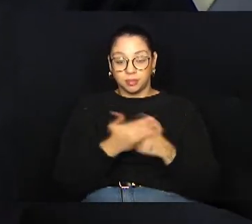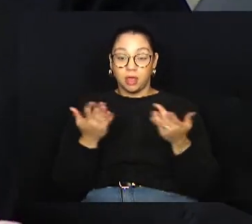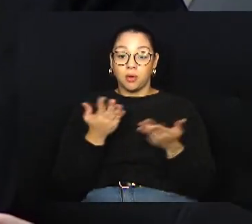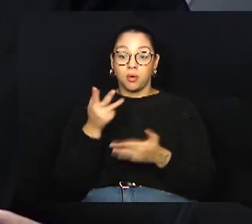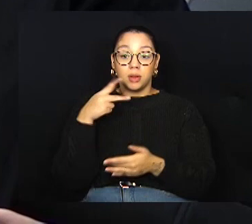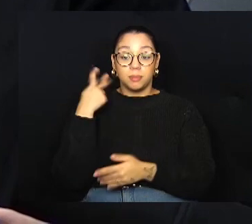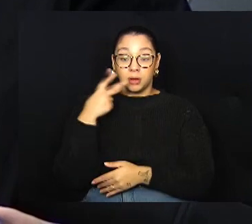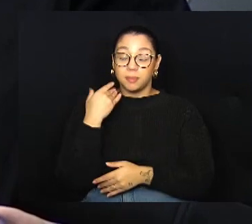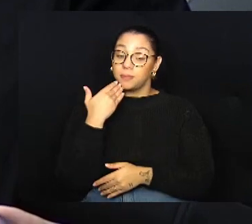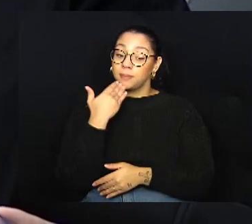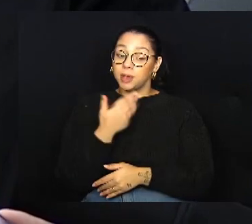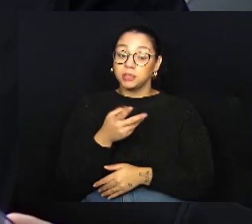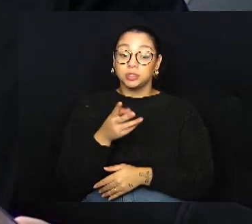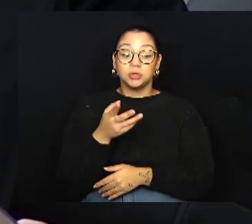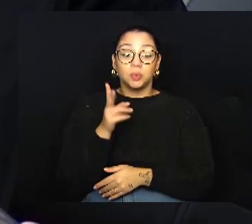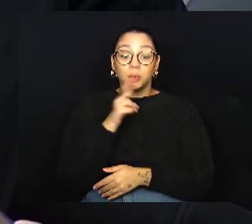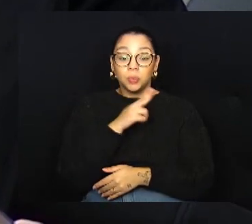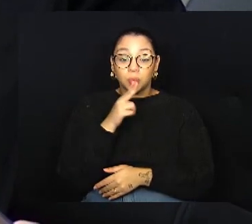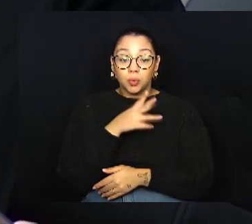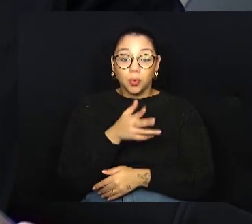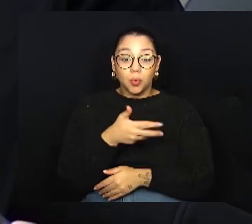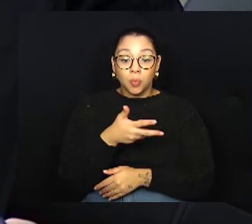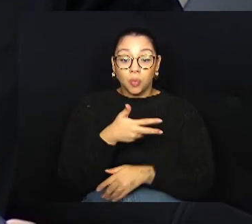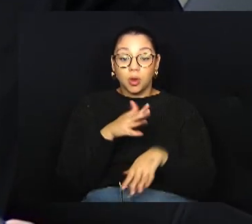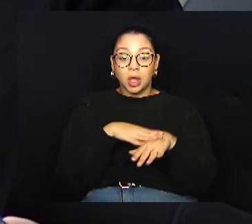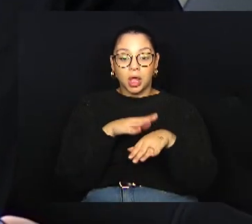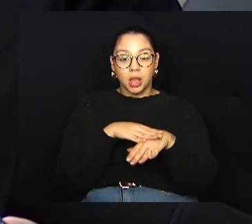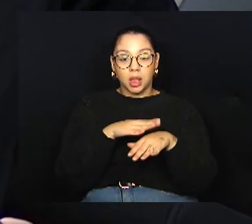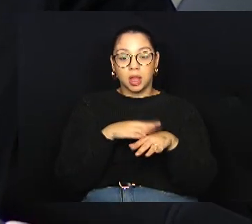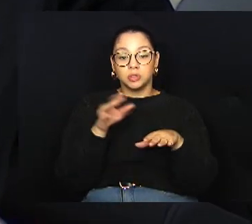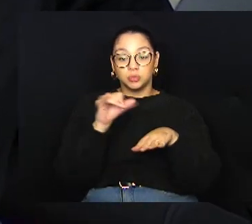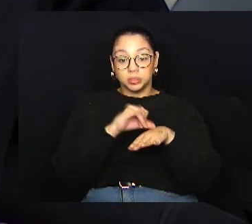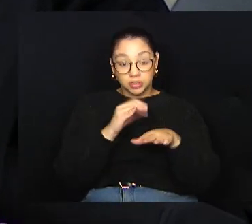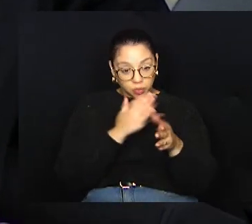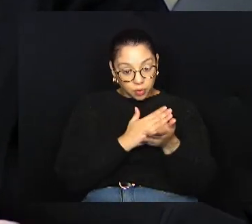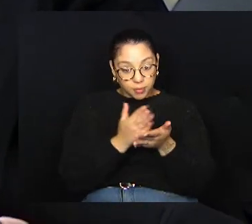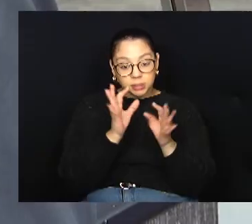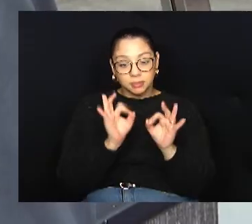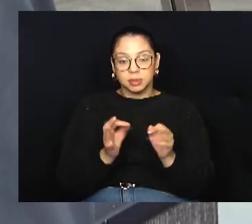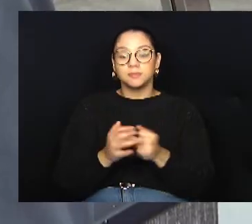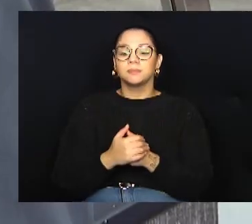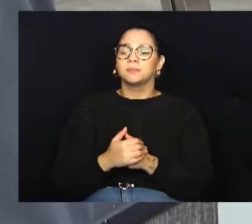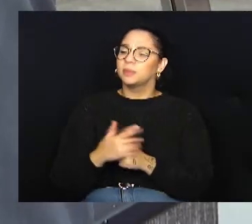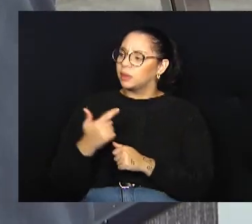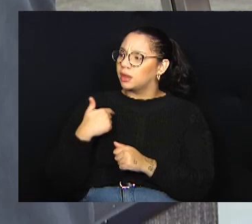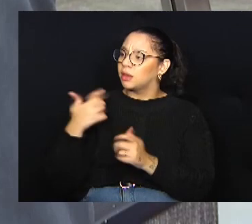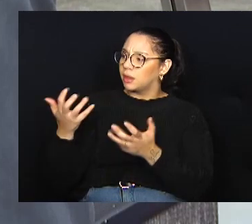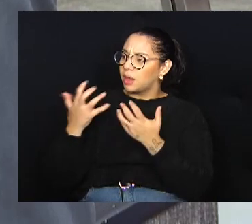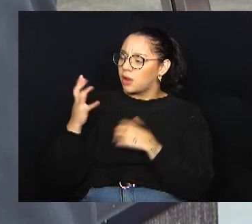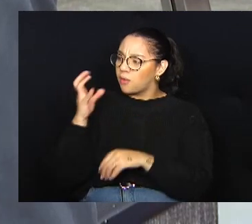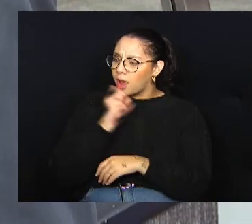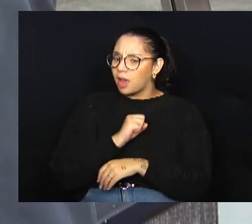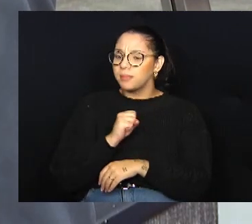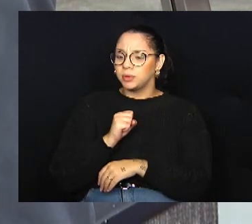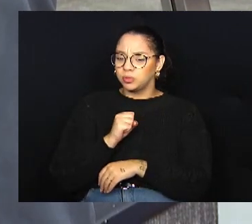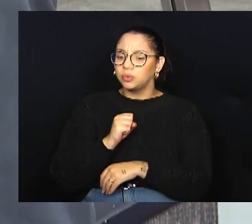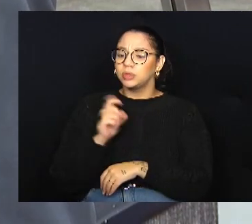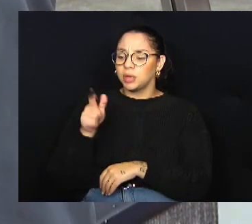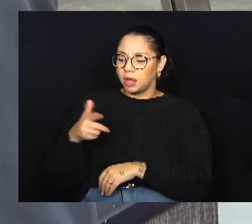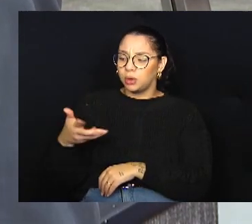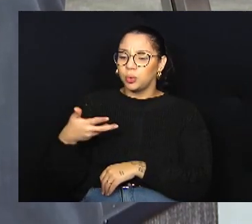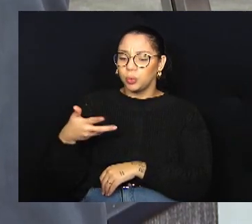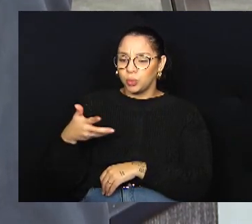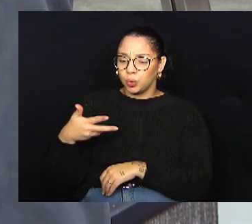parlamentar pede agilidade para que as ações do centro finalmente comecem. Que haja aí um destino o mais rápido possível,